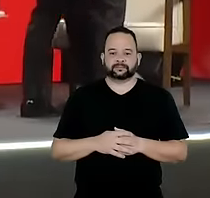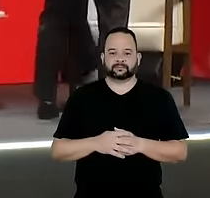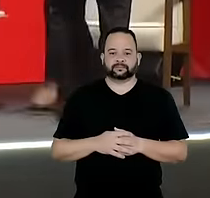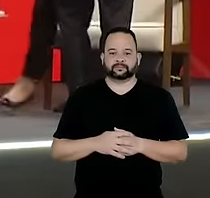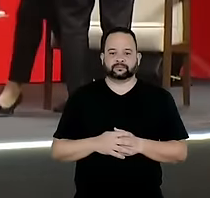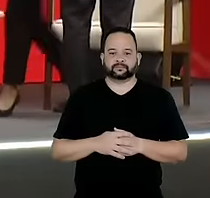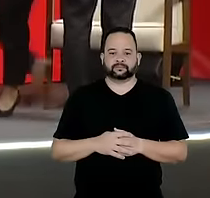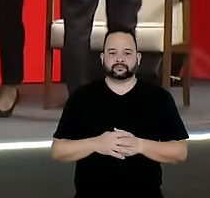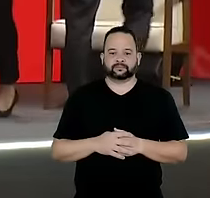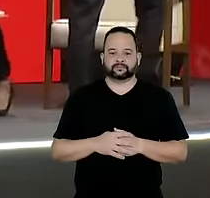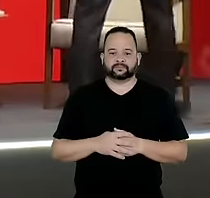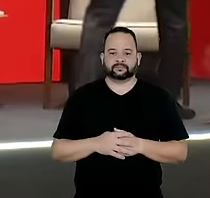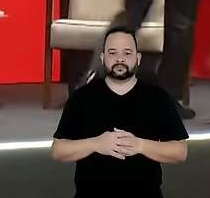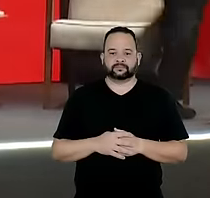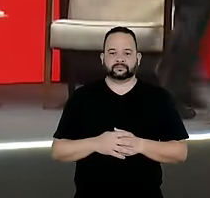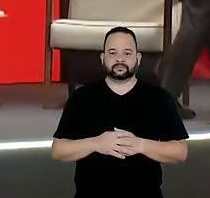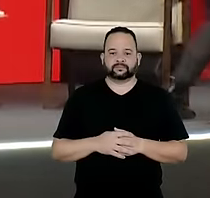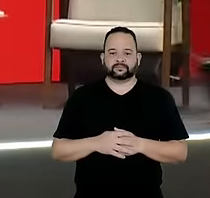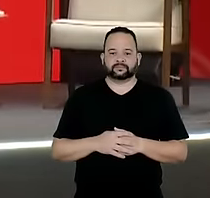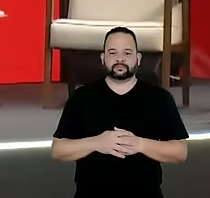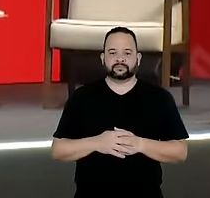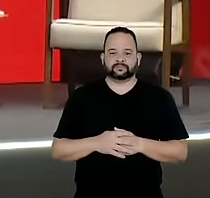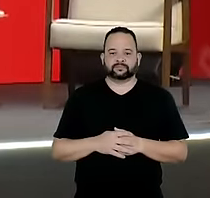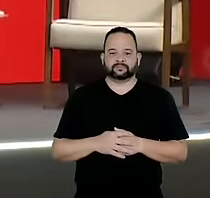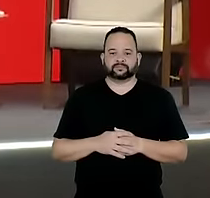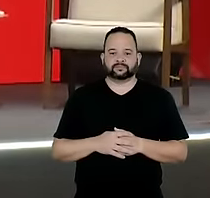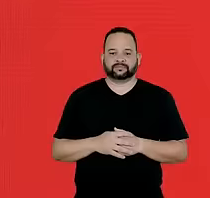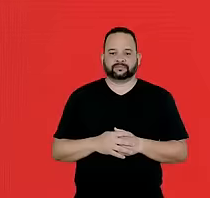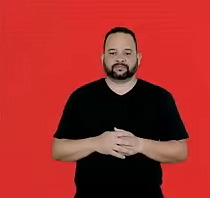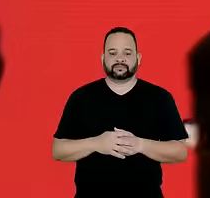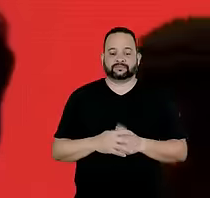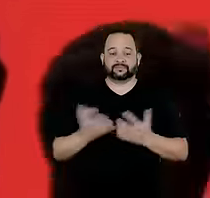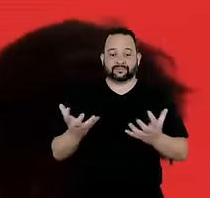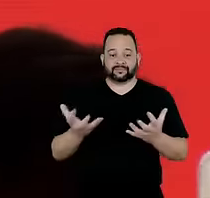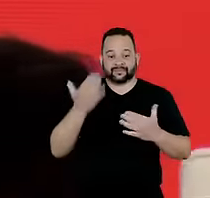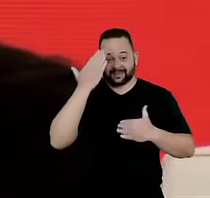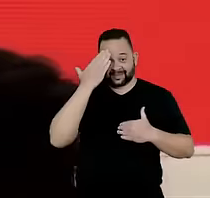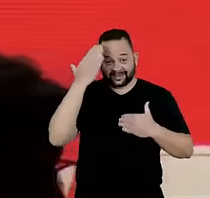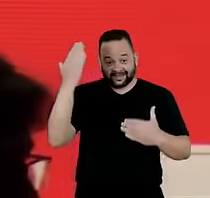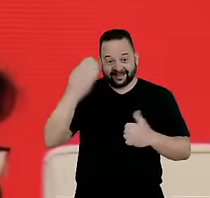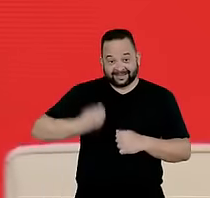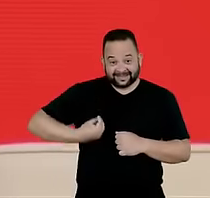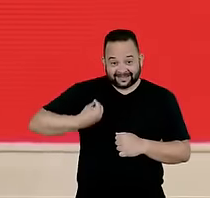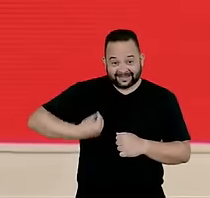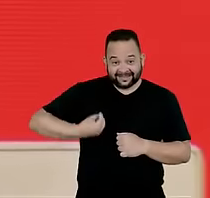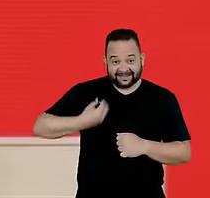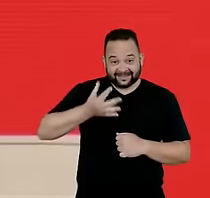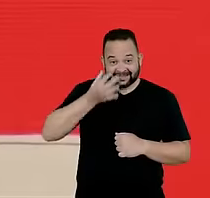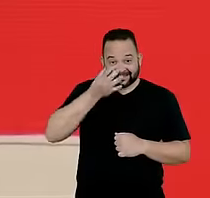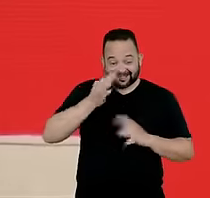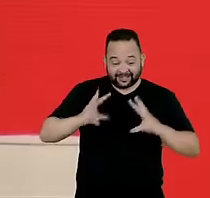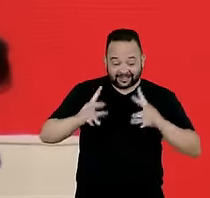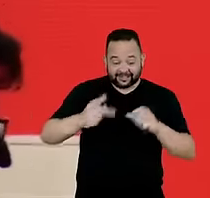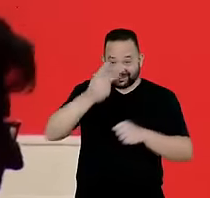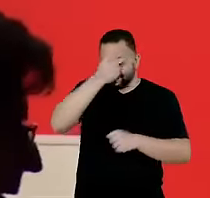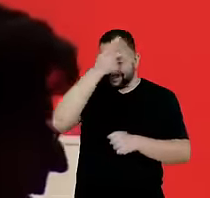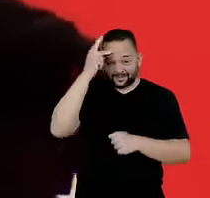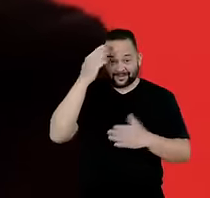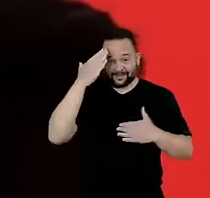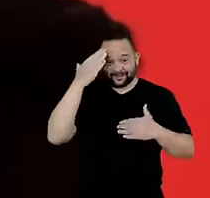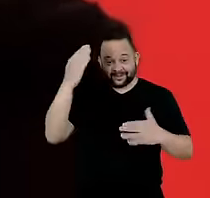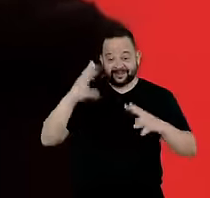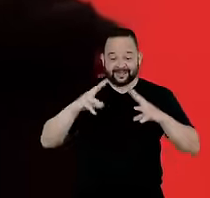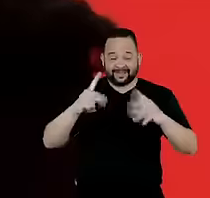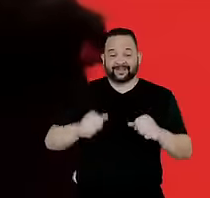vocês bom queria agradecer aí muitíssima a presença de todos vocês muito obrigada a todos os convidados todos